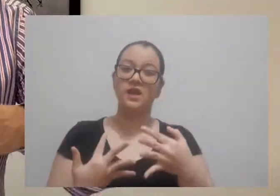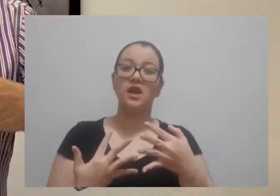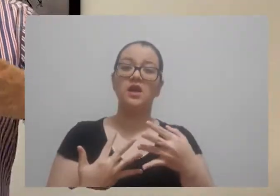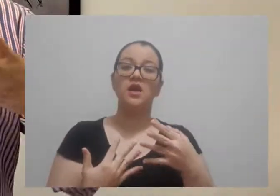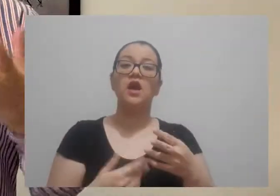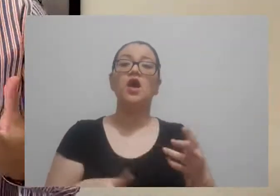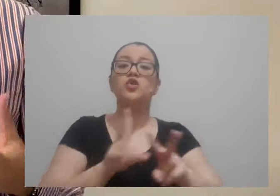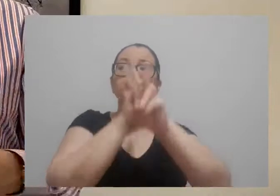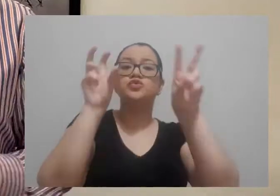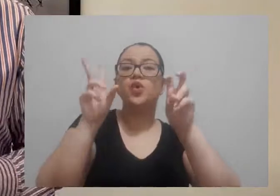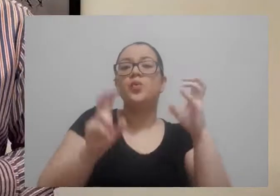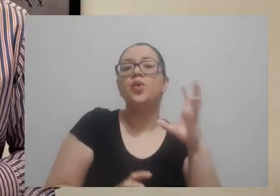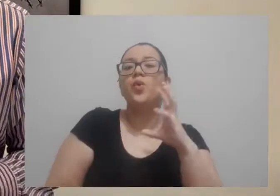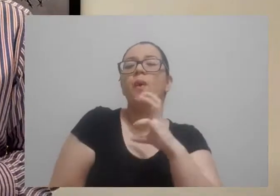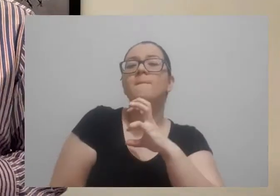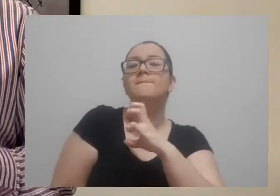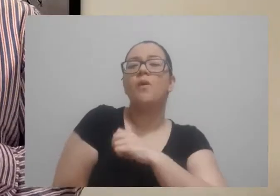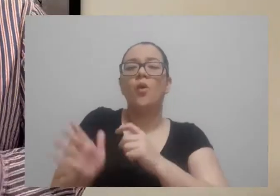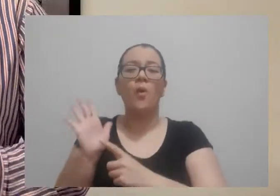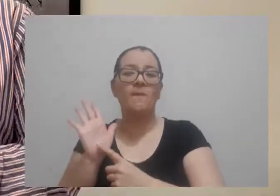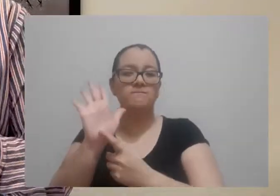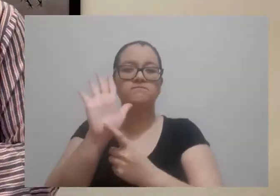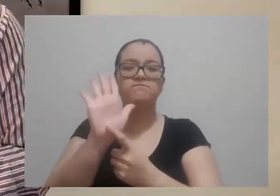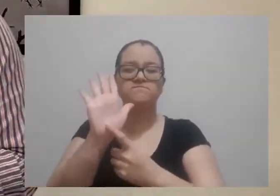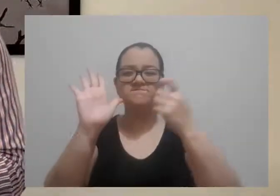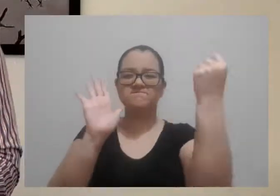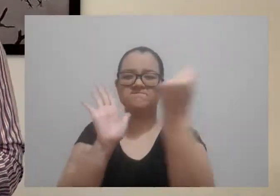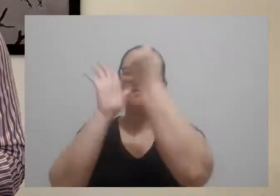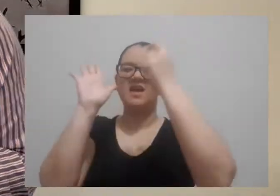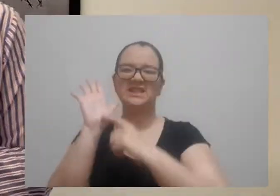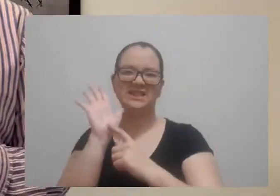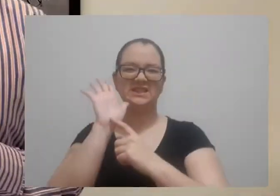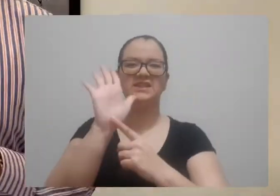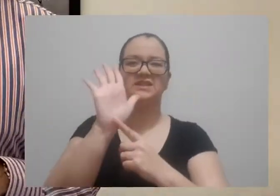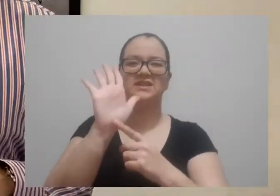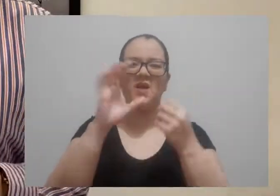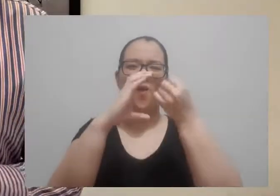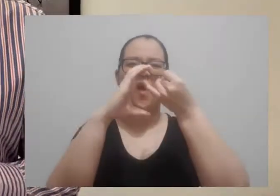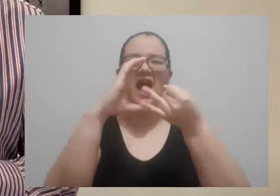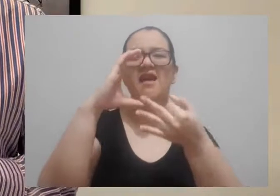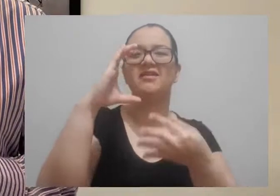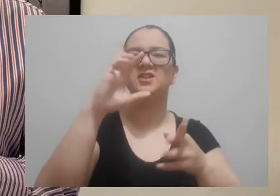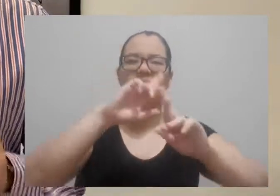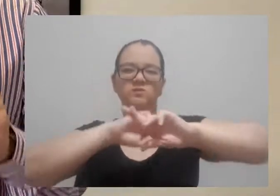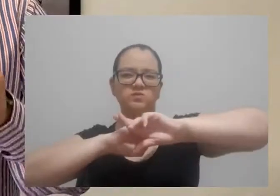marca distintiva, uma característica, como um